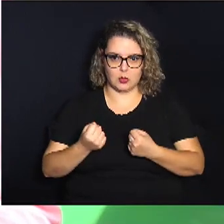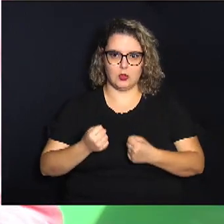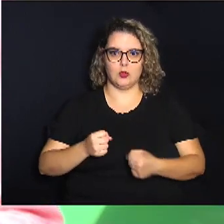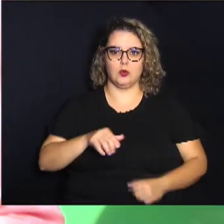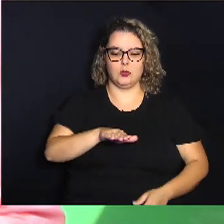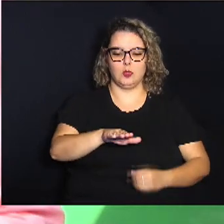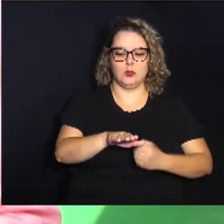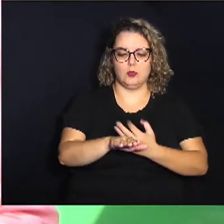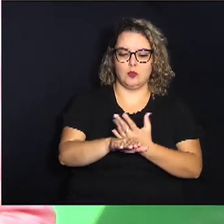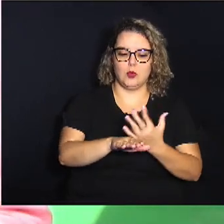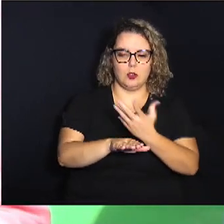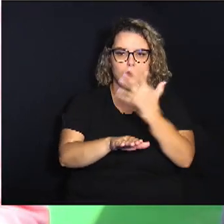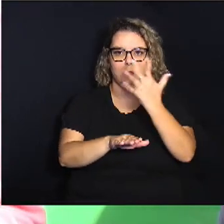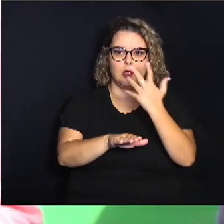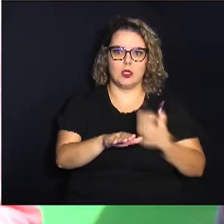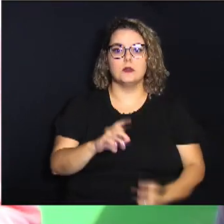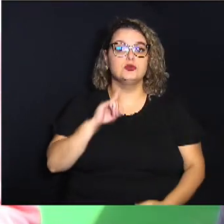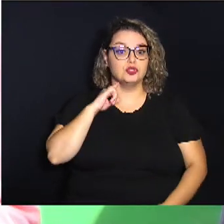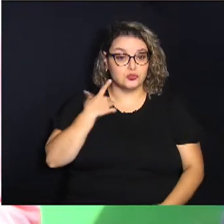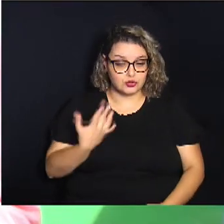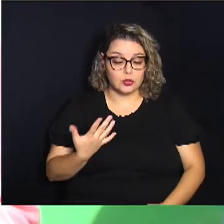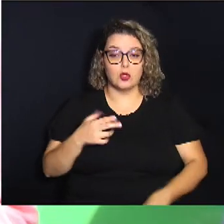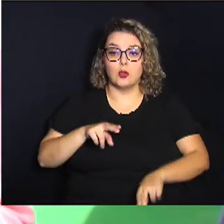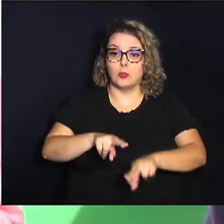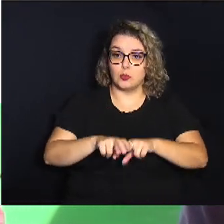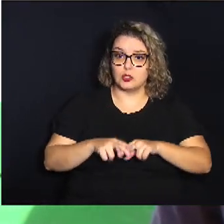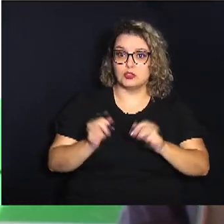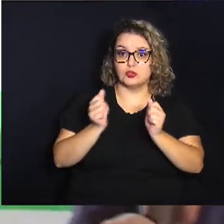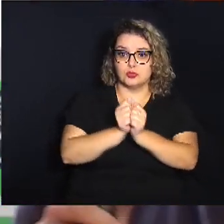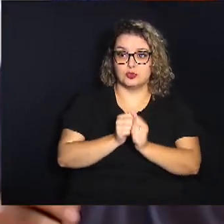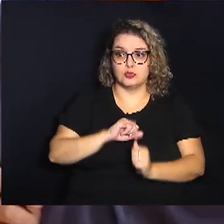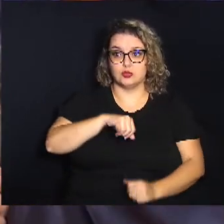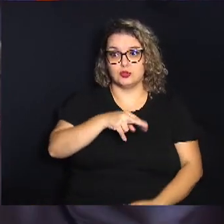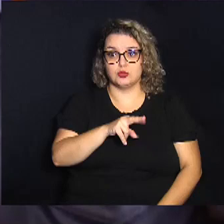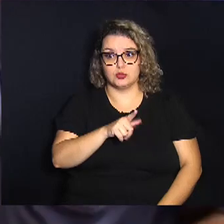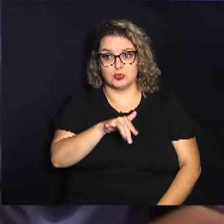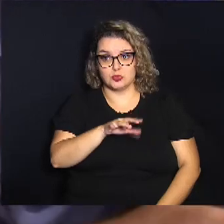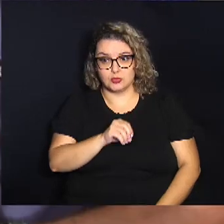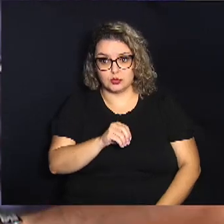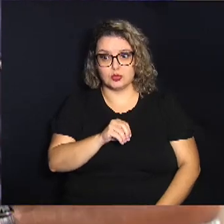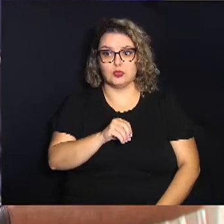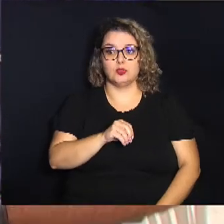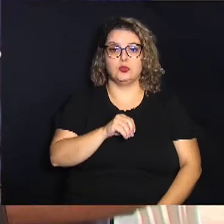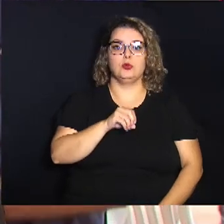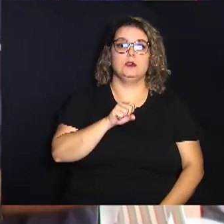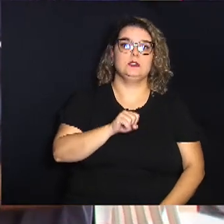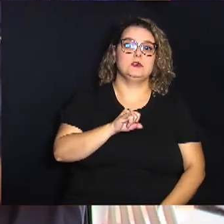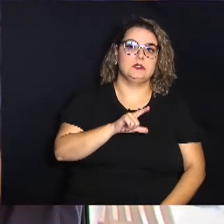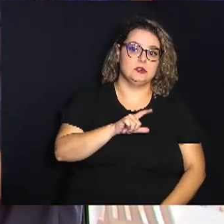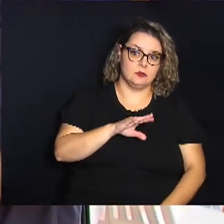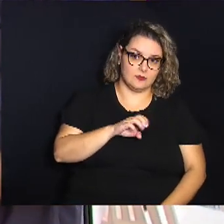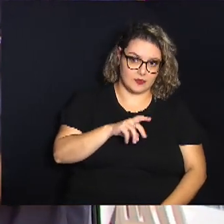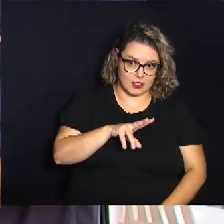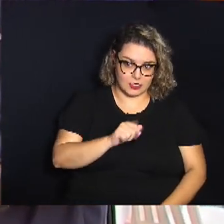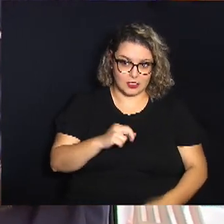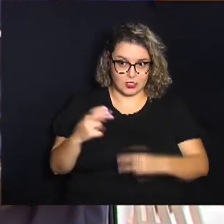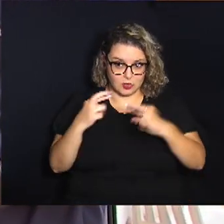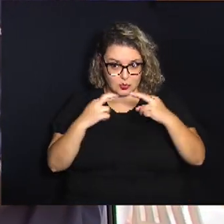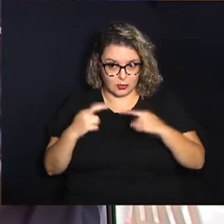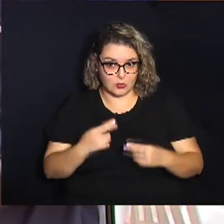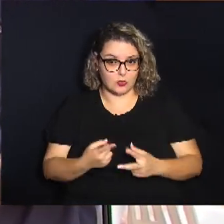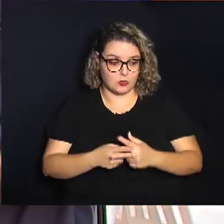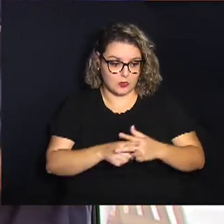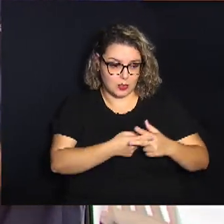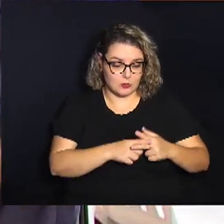poluentes dos veículos por isso eu estou aqui com o Júlio César Silveira que é inspetor de manutenção de veículos